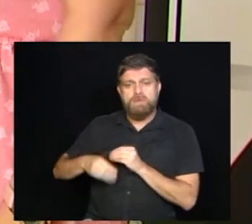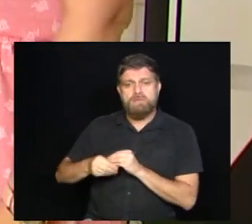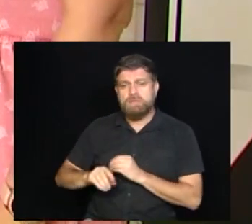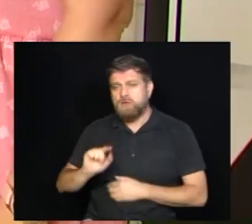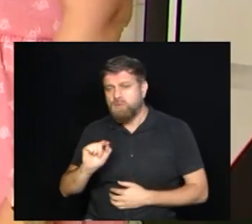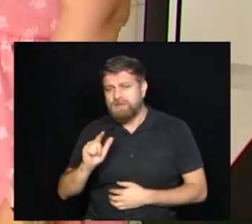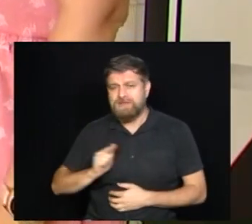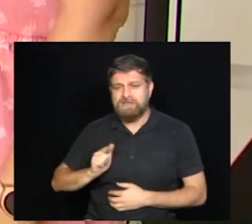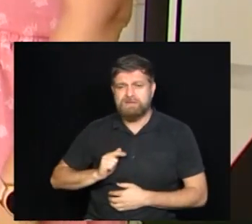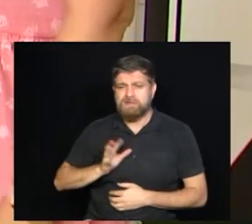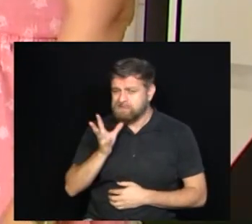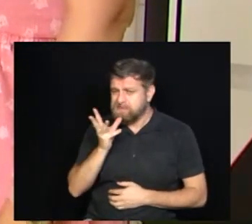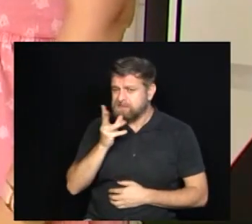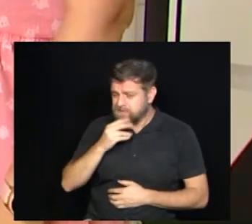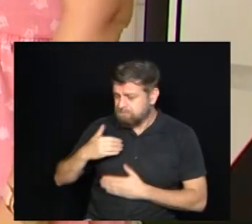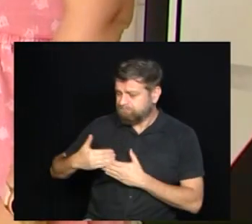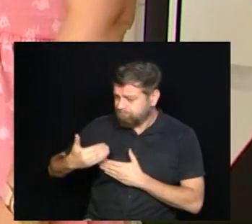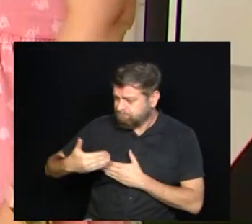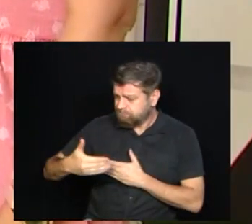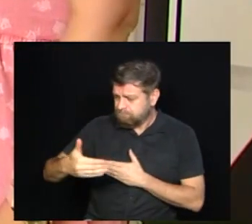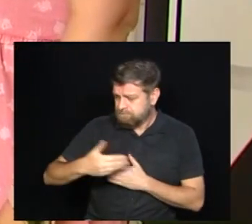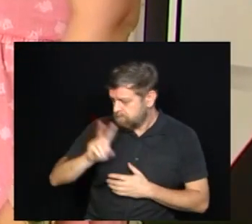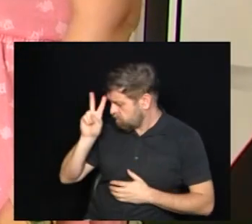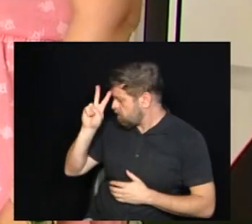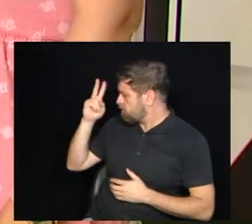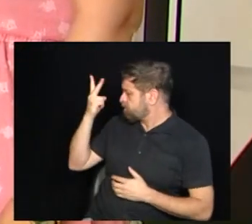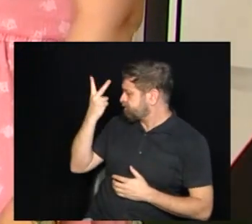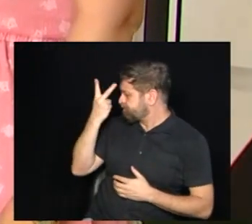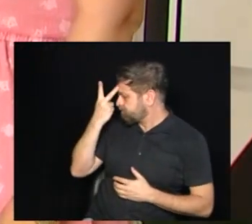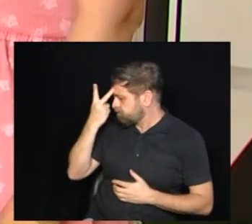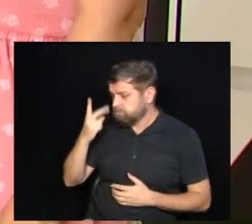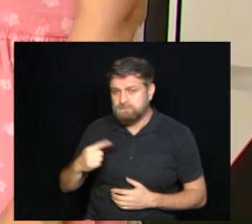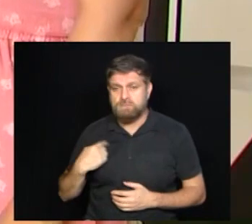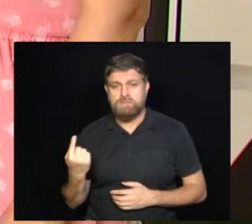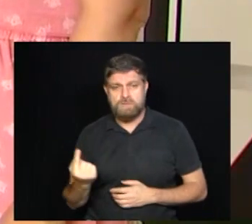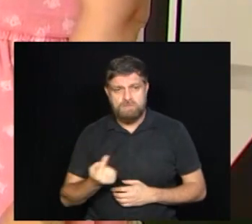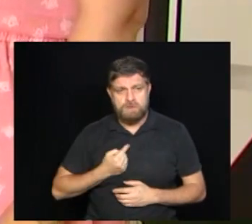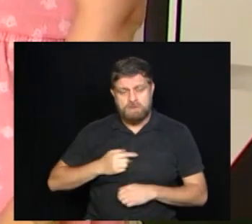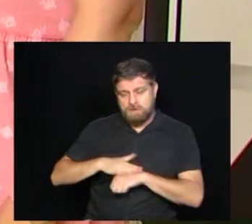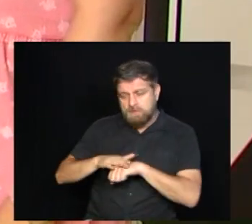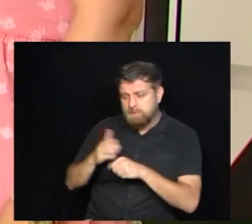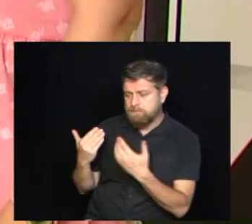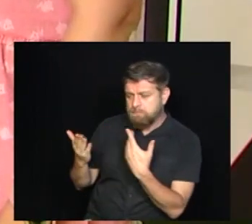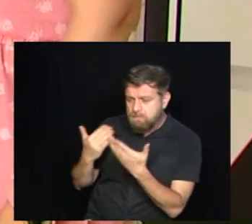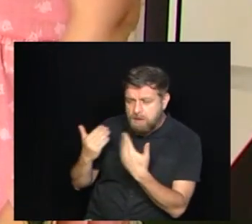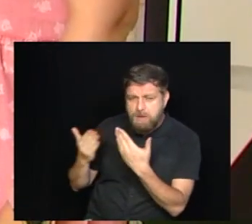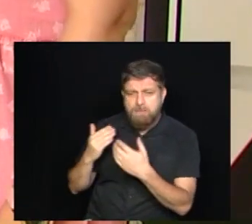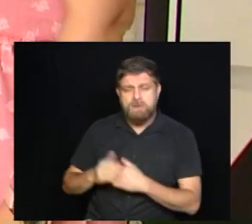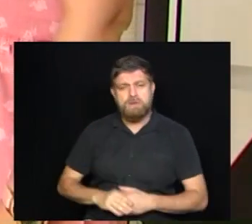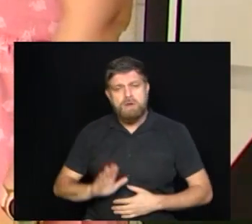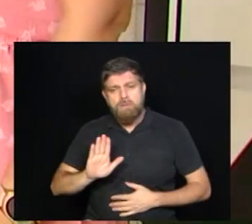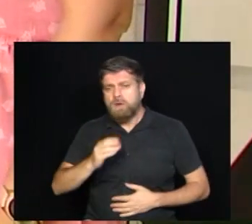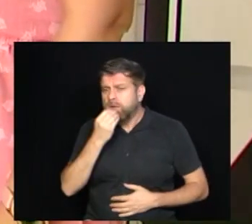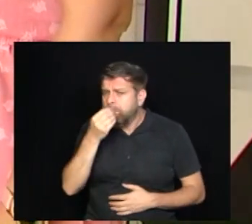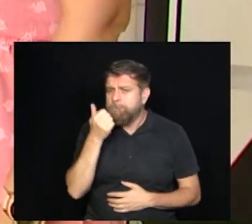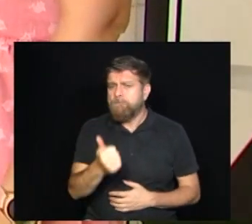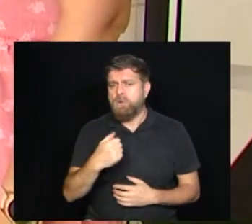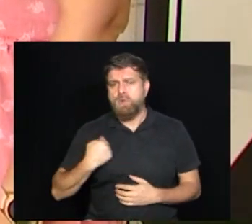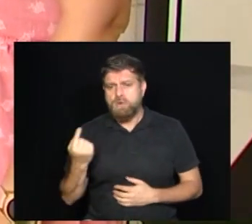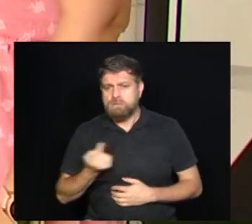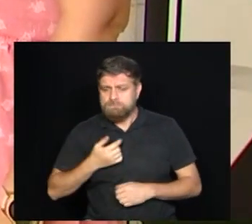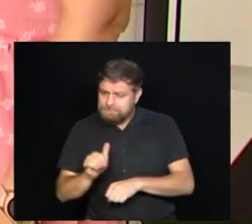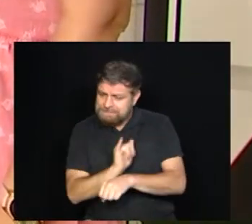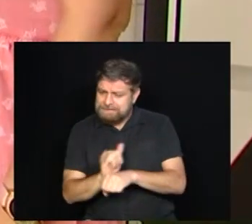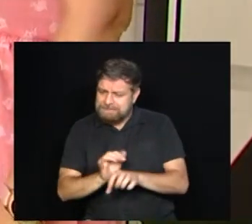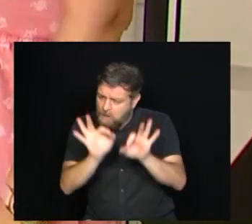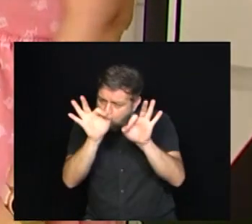caminho é longo até essa mudança de filosofia, o que nós estávamos conversando, mas que bom que estamos no caminho